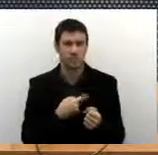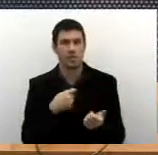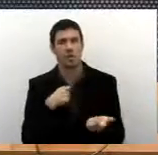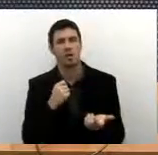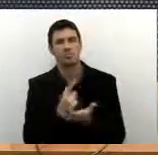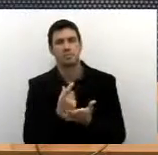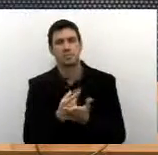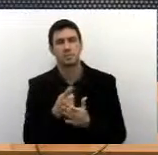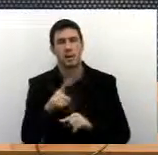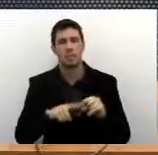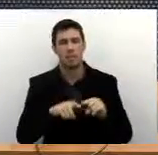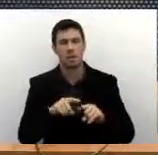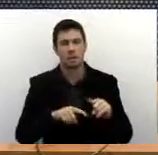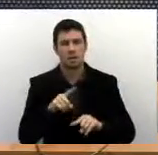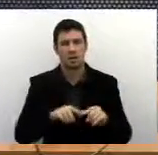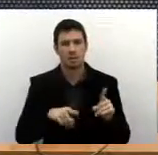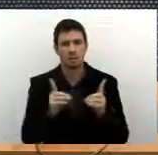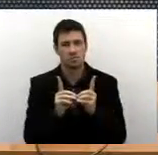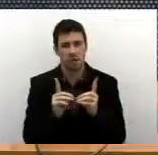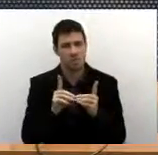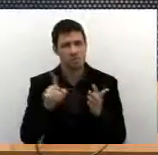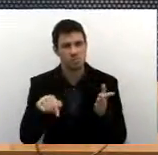é de material que a gente